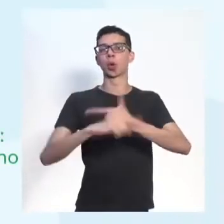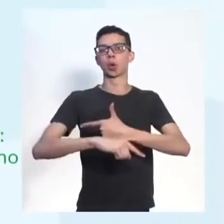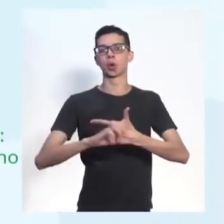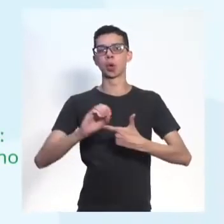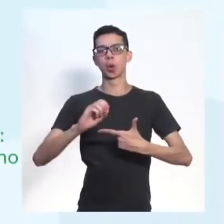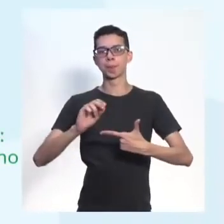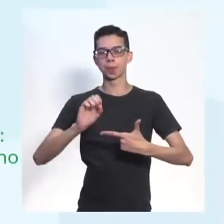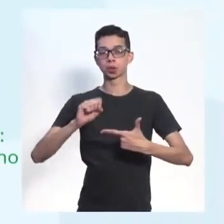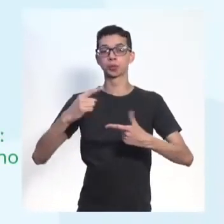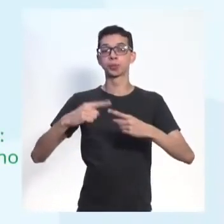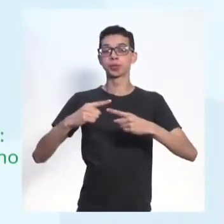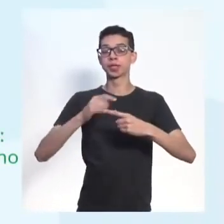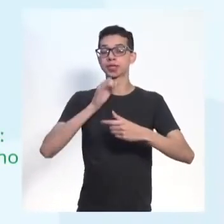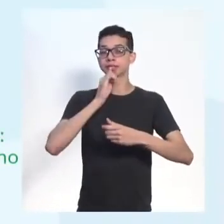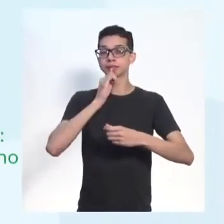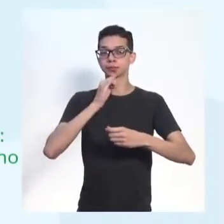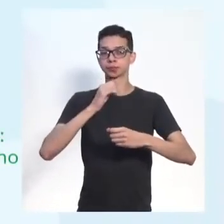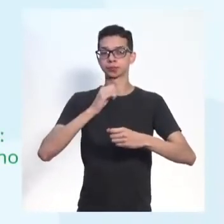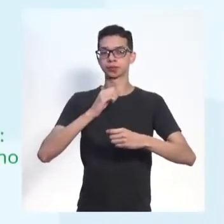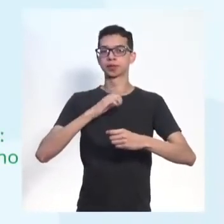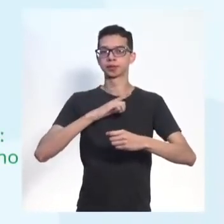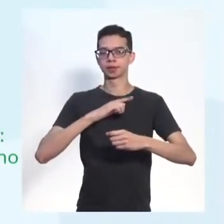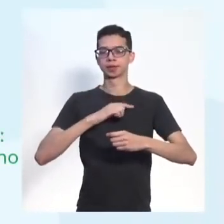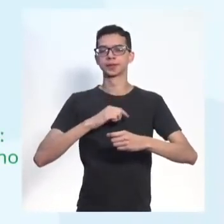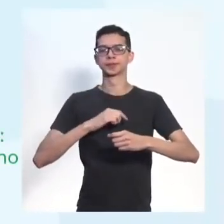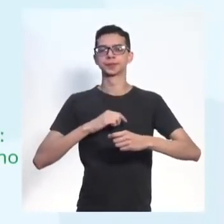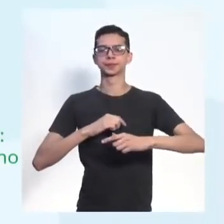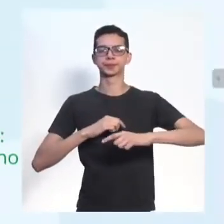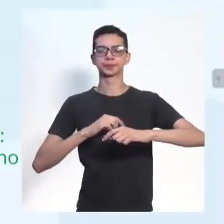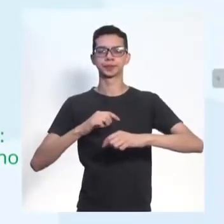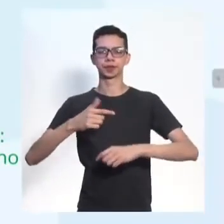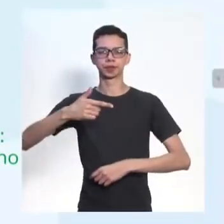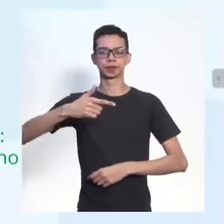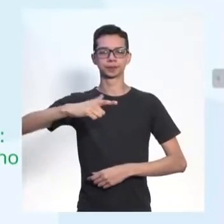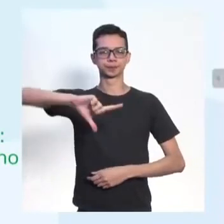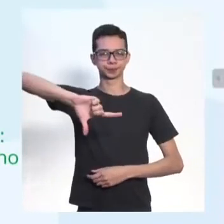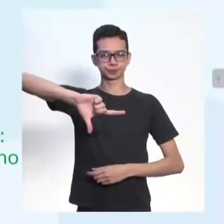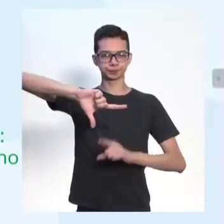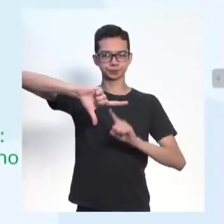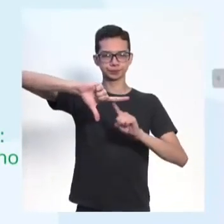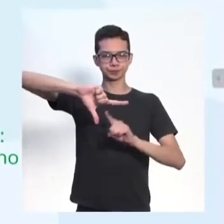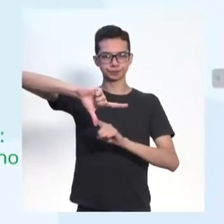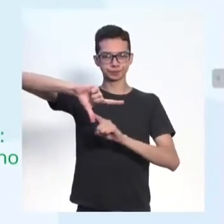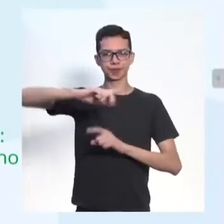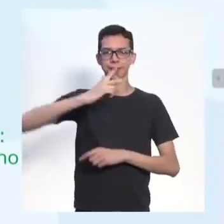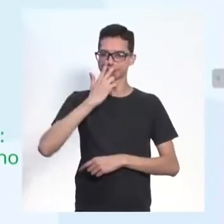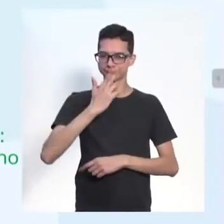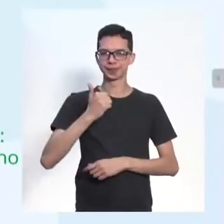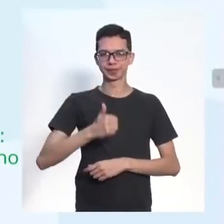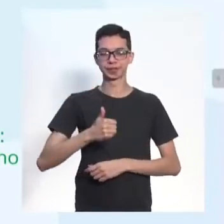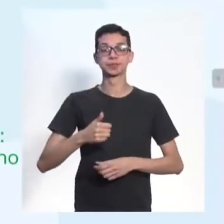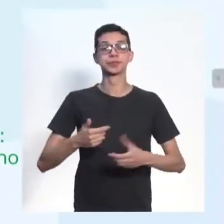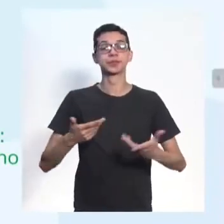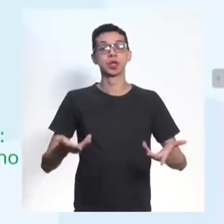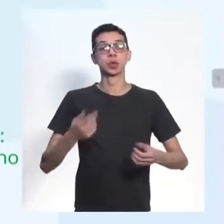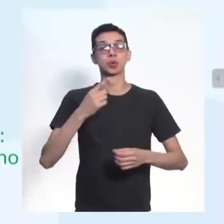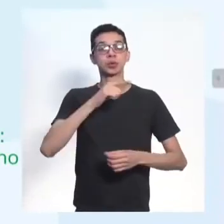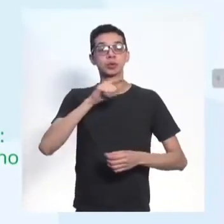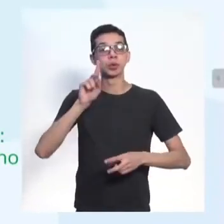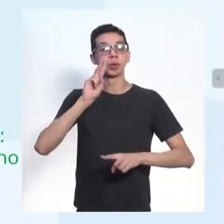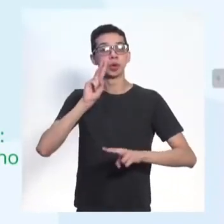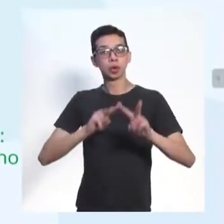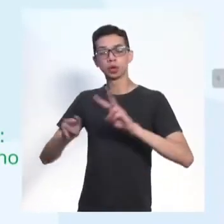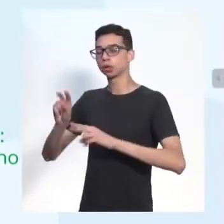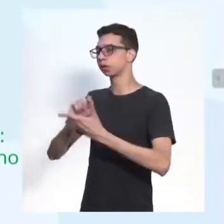tentar pensar assim, ó, vou até pedir para o diretor colocar aqui, ó. Então, eu posso pensar da seguinte forma, ó. Posso observar no